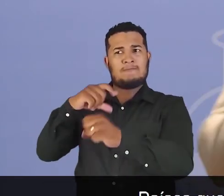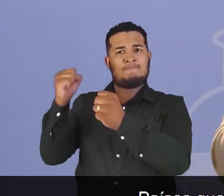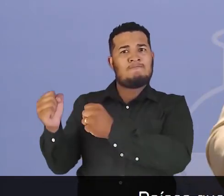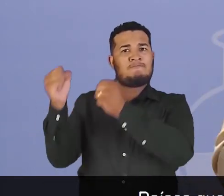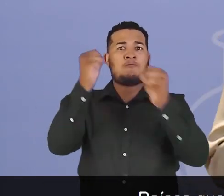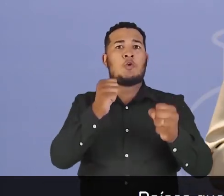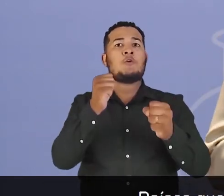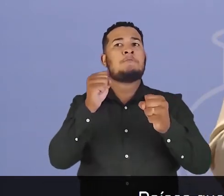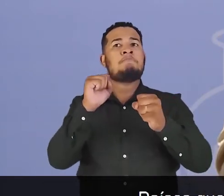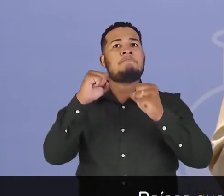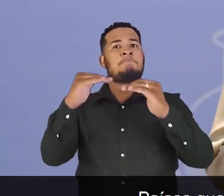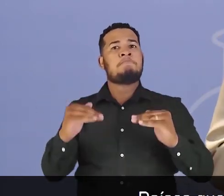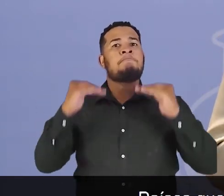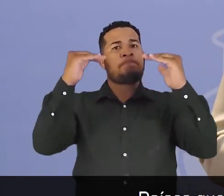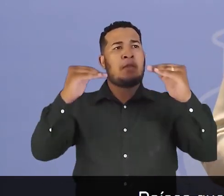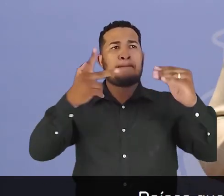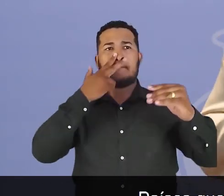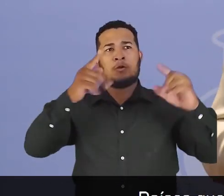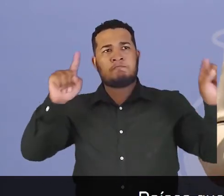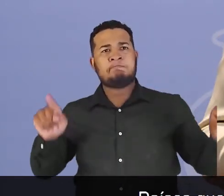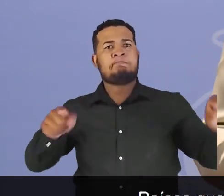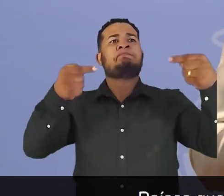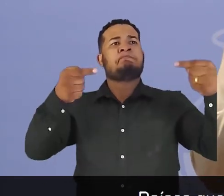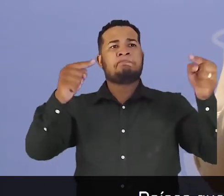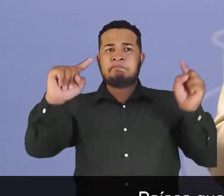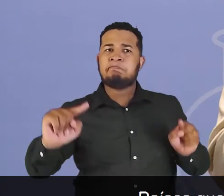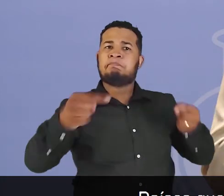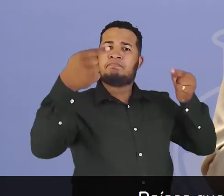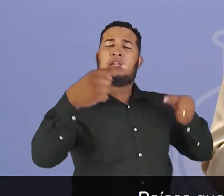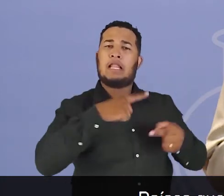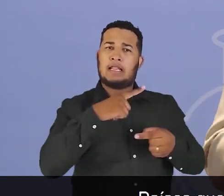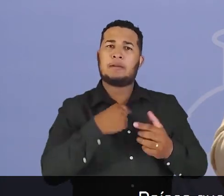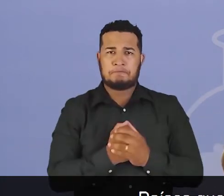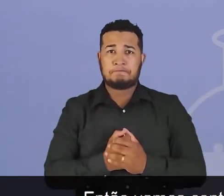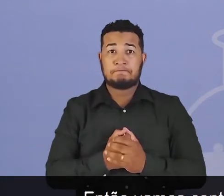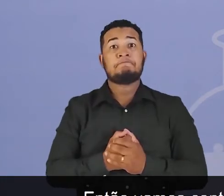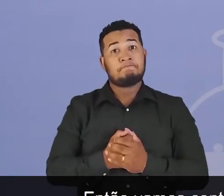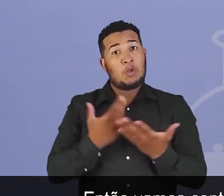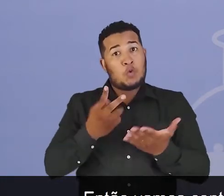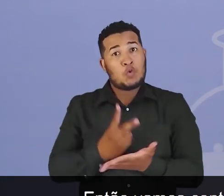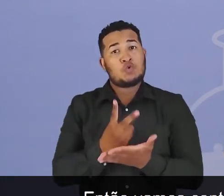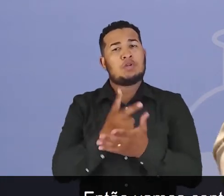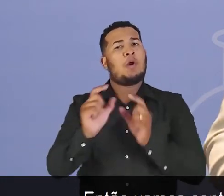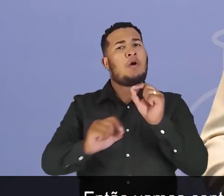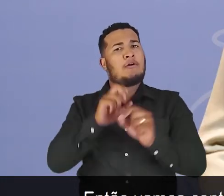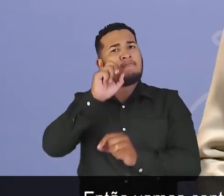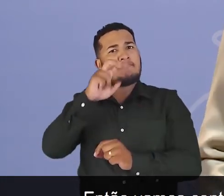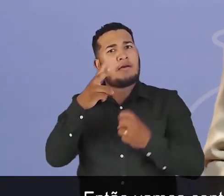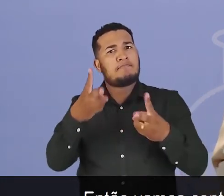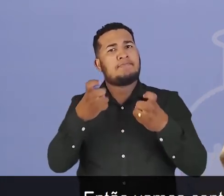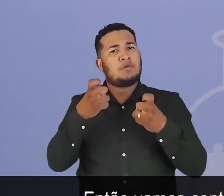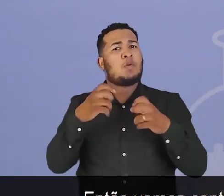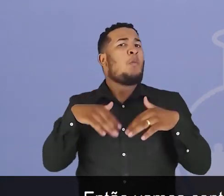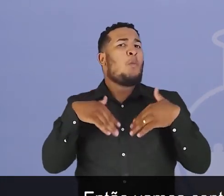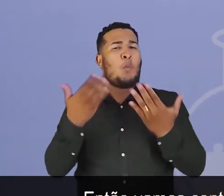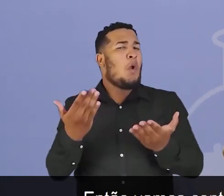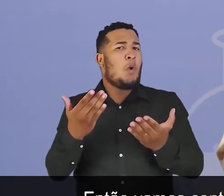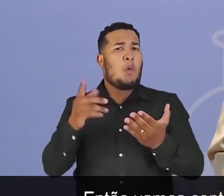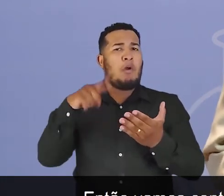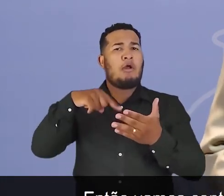centros de poder do mundo, eles disputam mercado. Então, vamos continuar aí